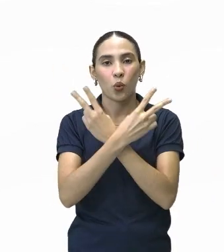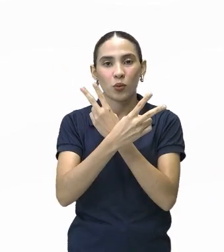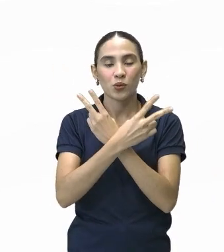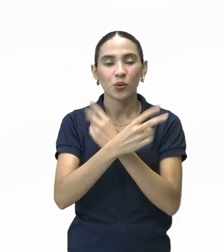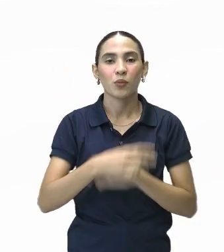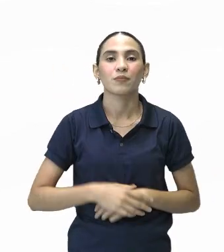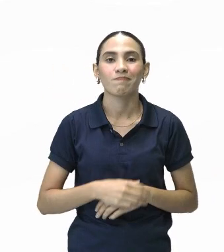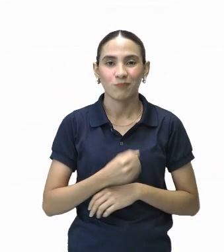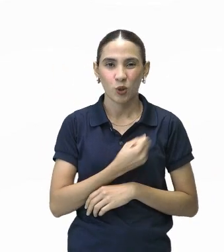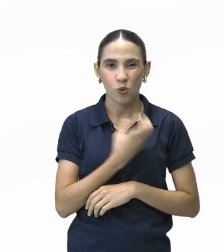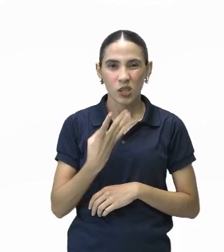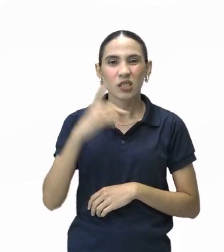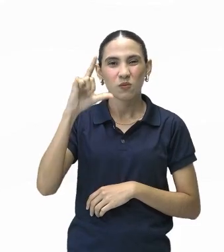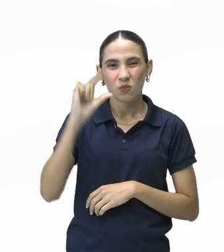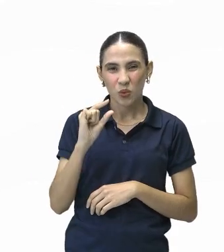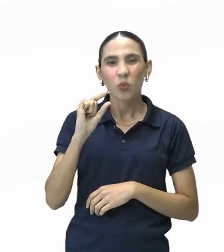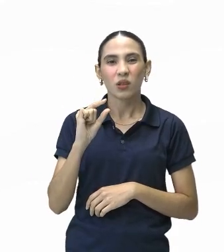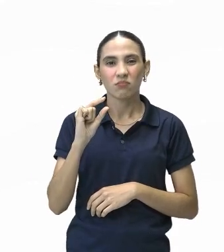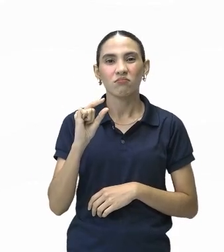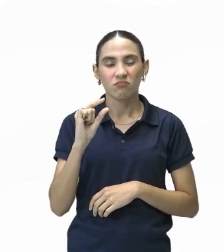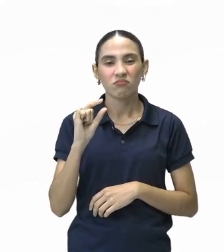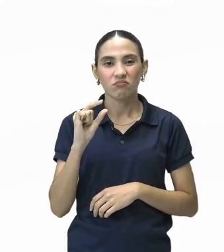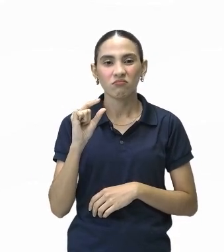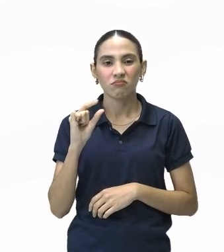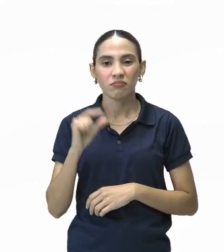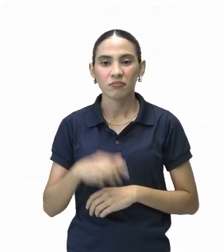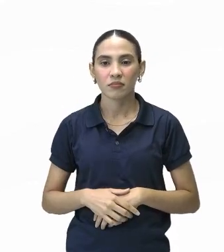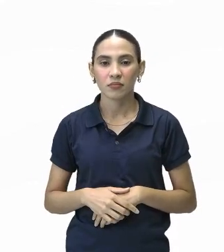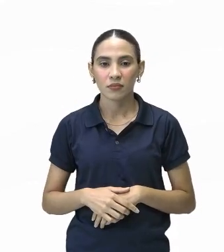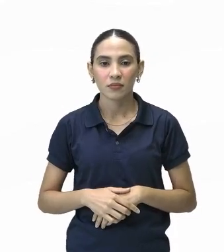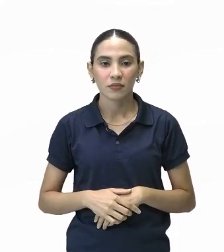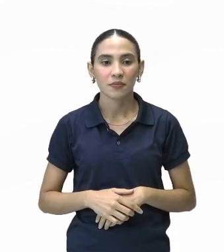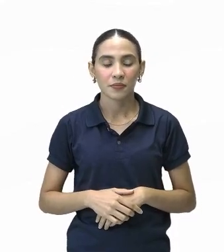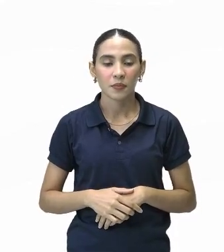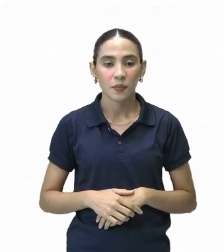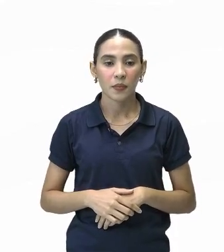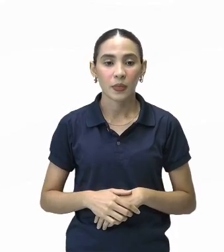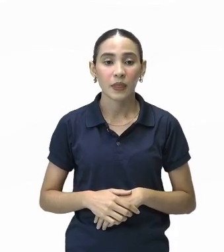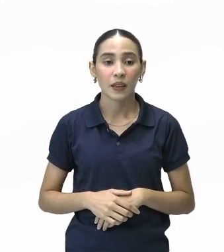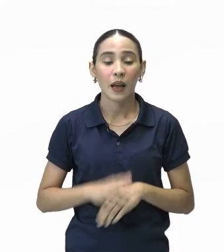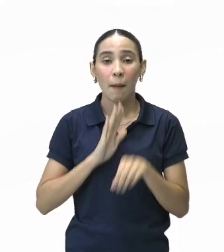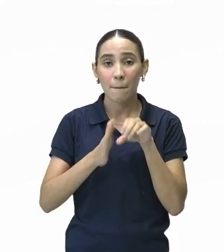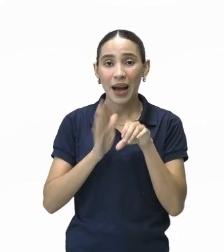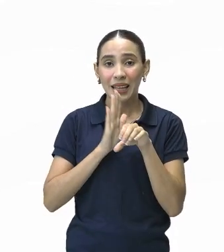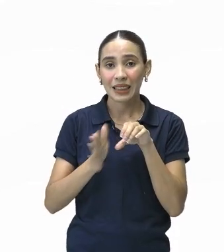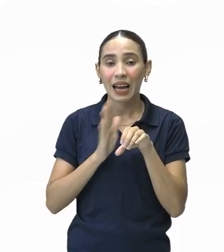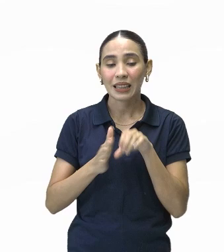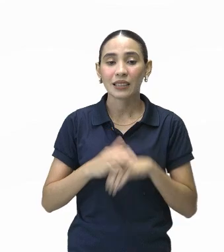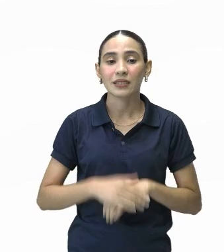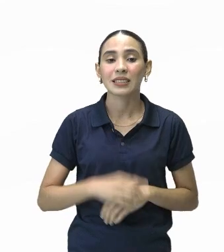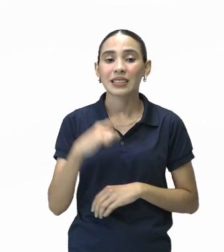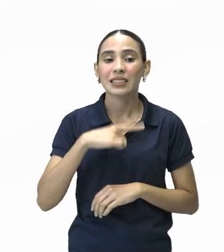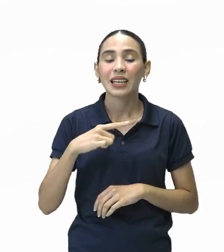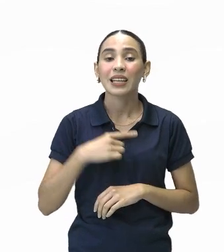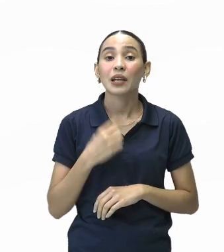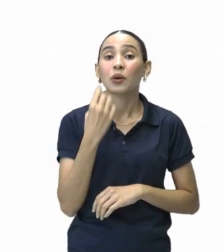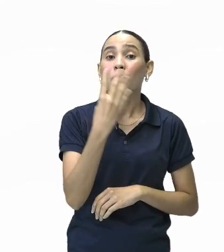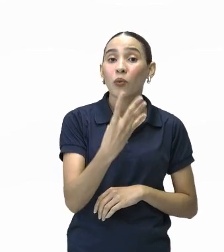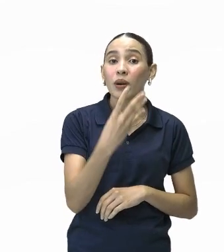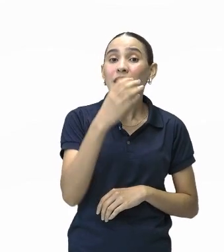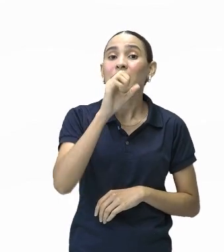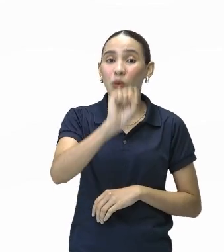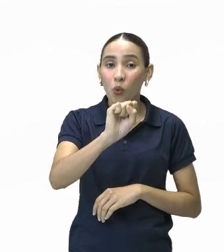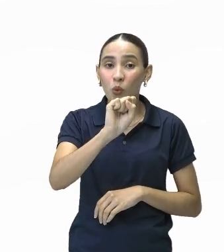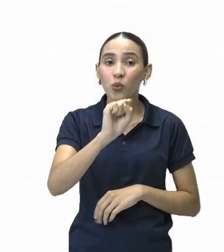Olha só quanta quantidade, né? Diminuiu, reduziu bastante de uma espécie para outra. Já a batata tem